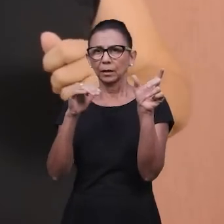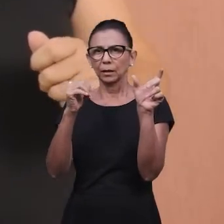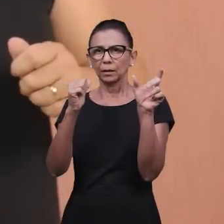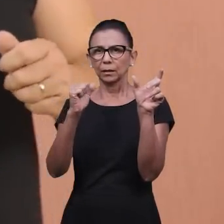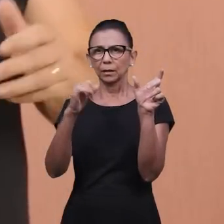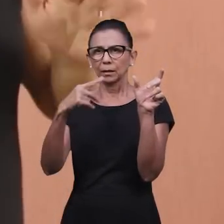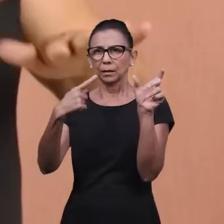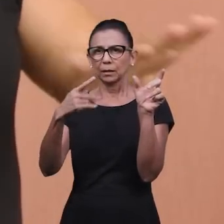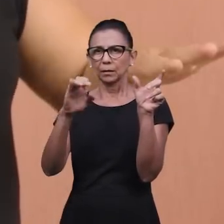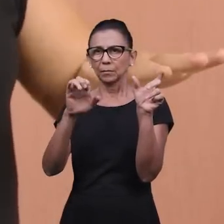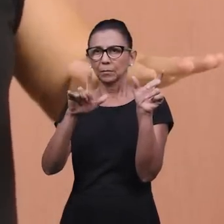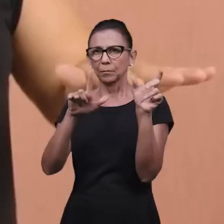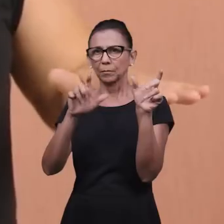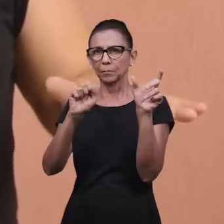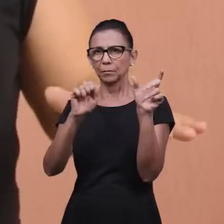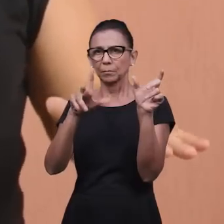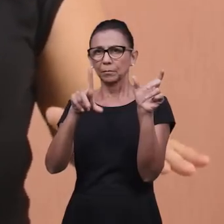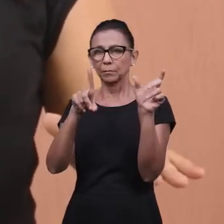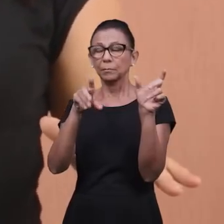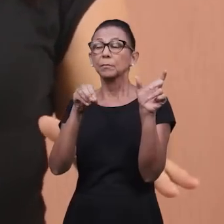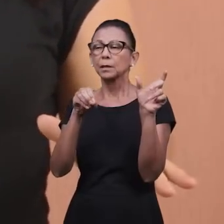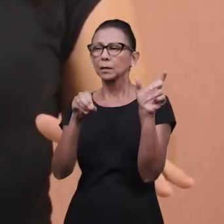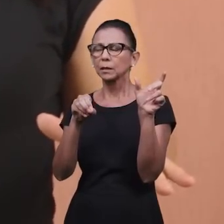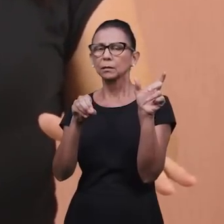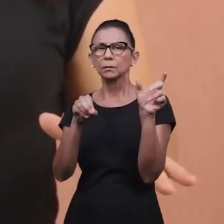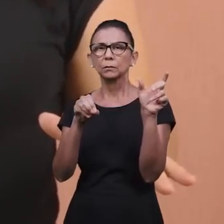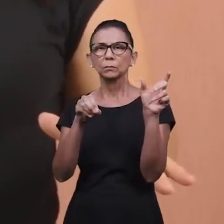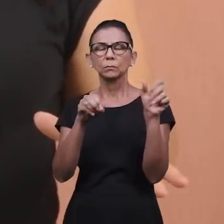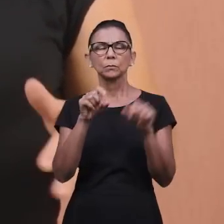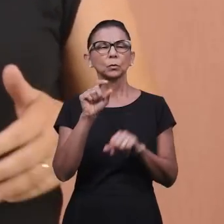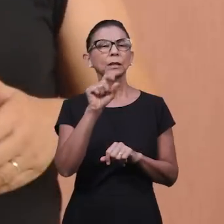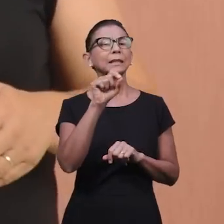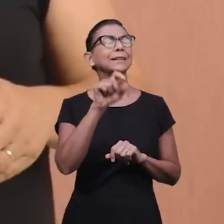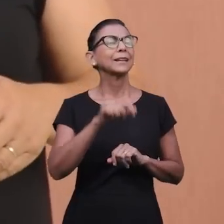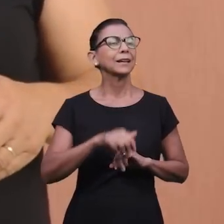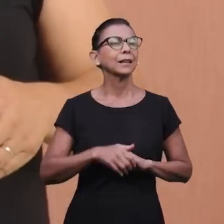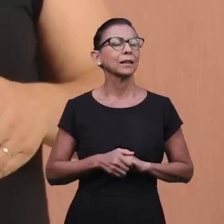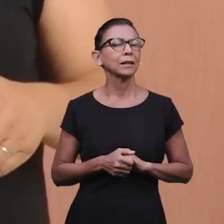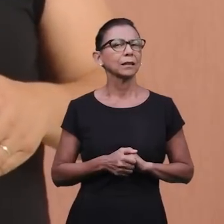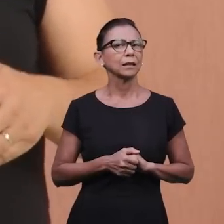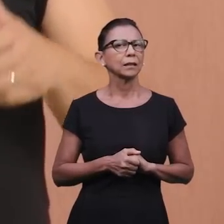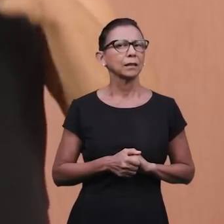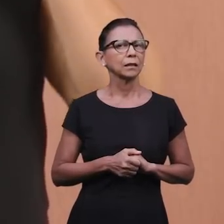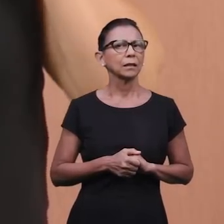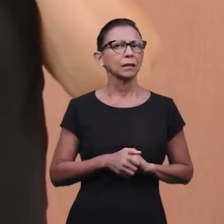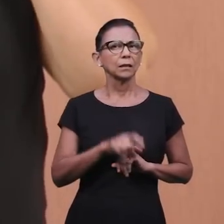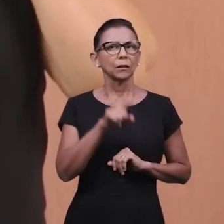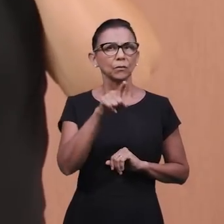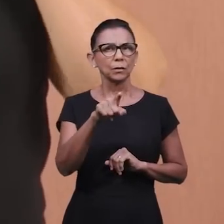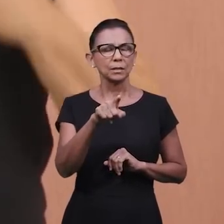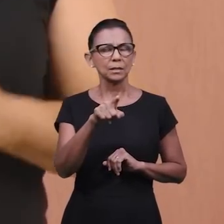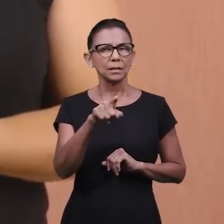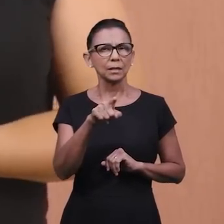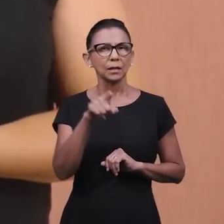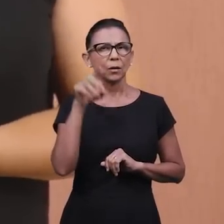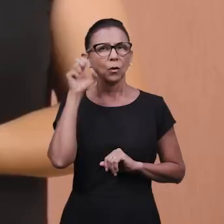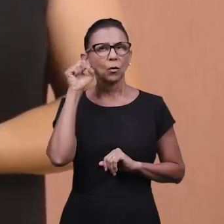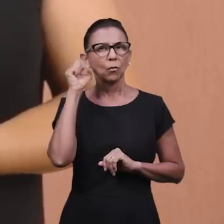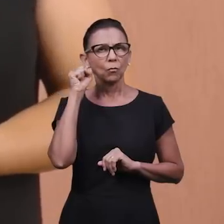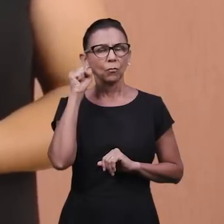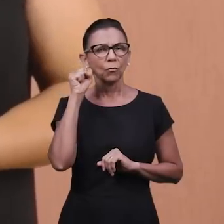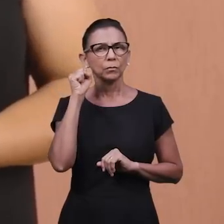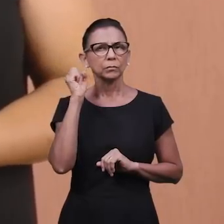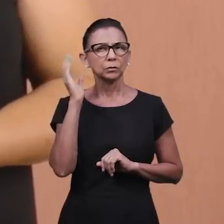é. O que é encapelado? Viram? E eu tenho certeza que você, ouvinte, já ouviu esse